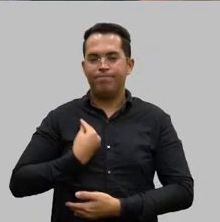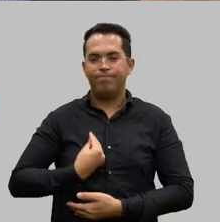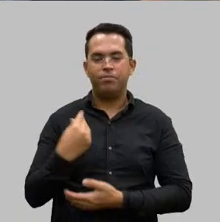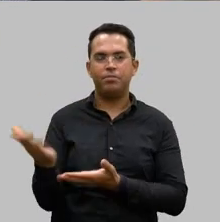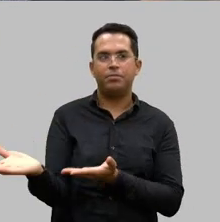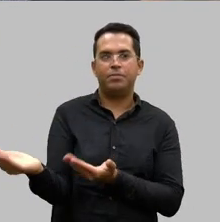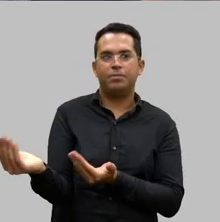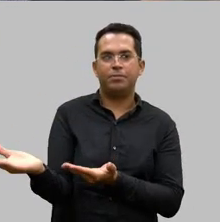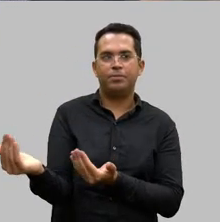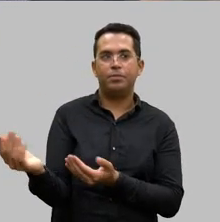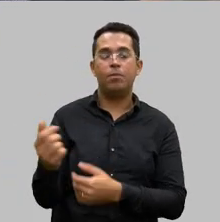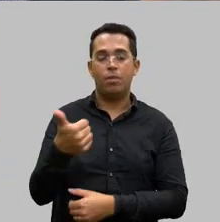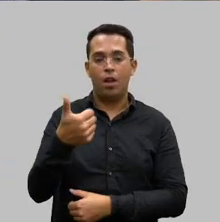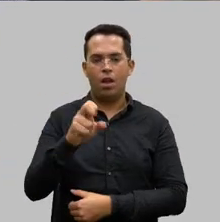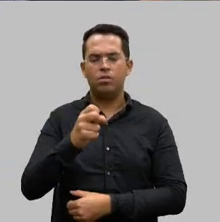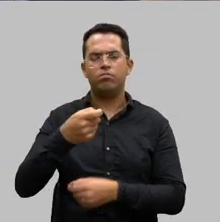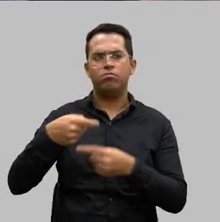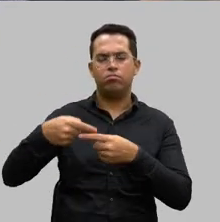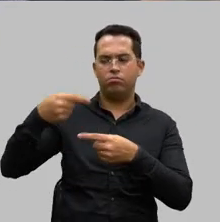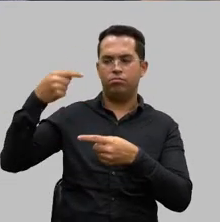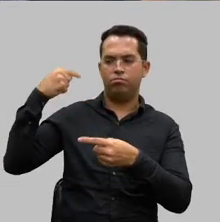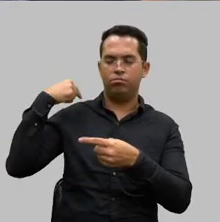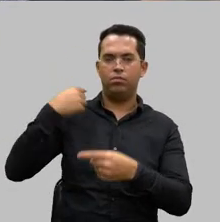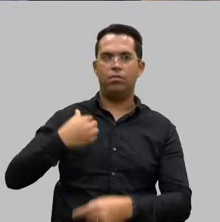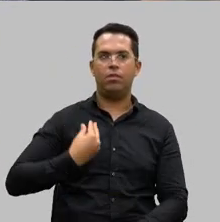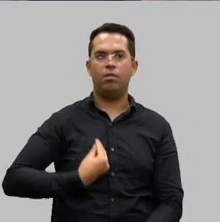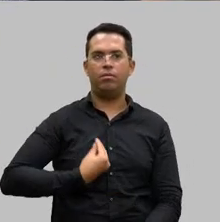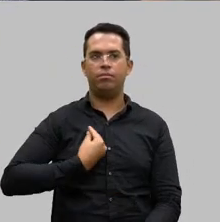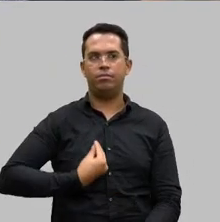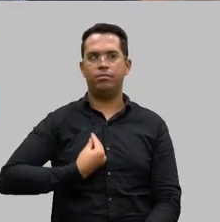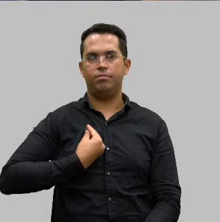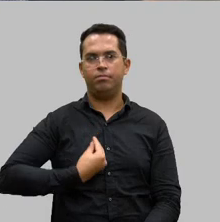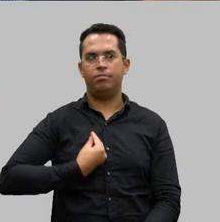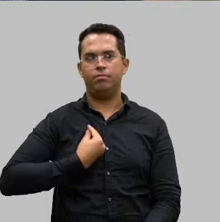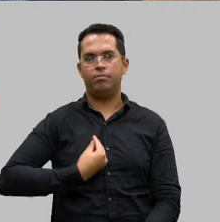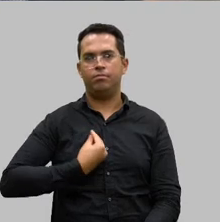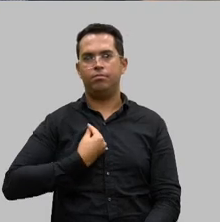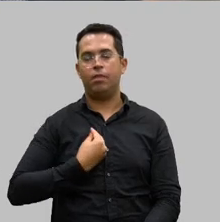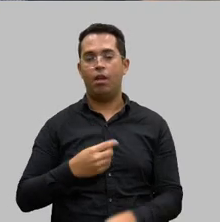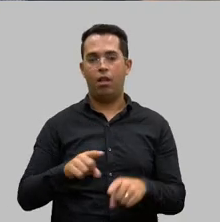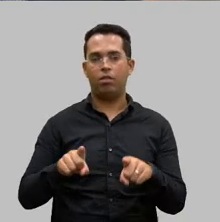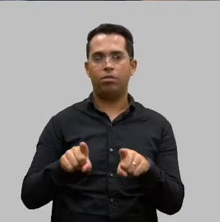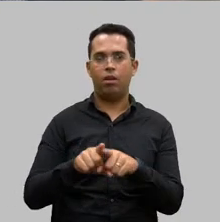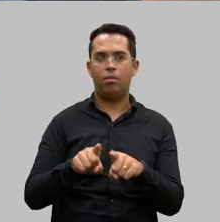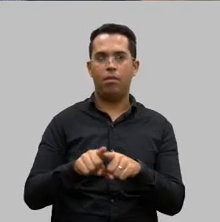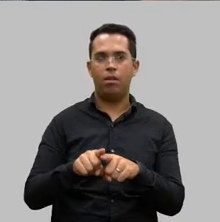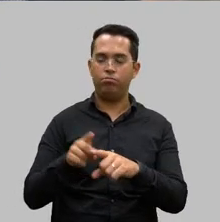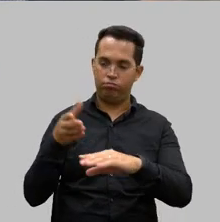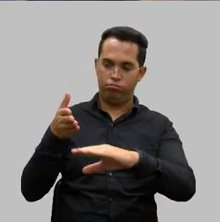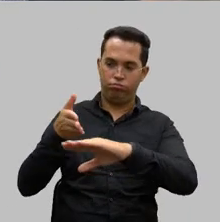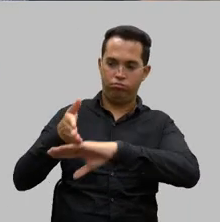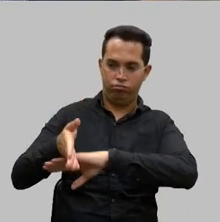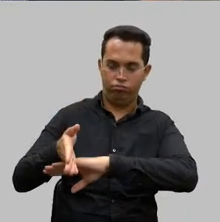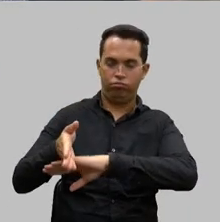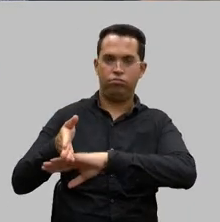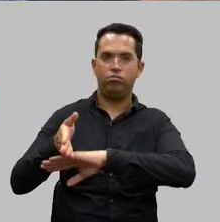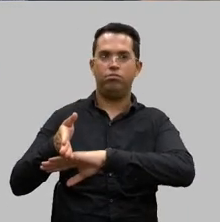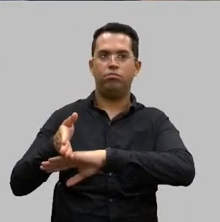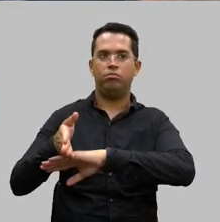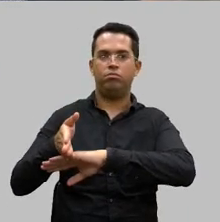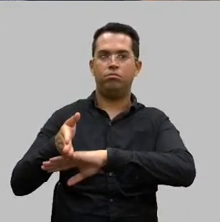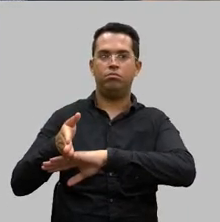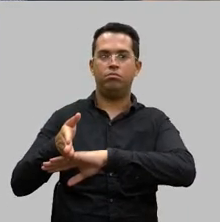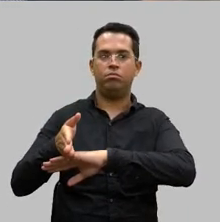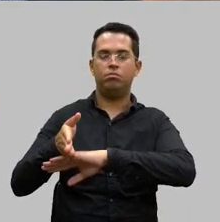15 dias atrás eu estive no no também no neste no asilo também num aí na lá no